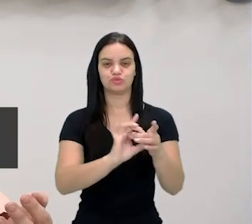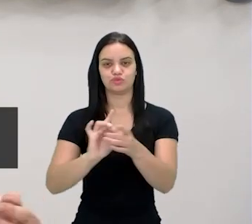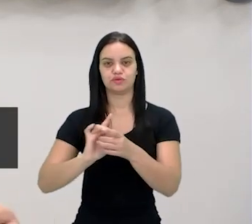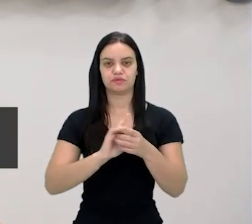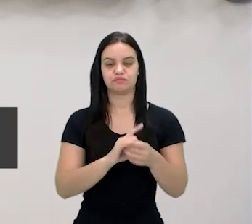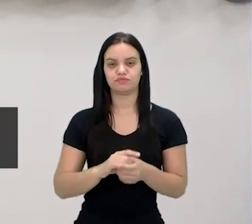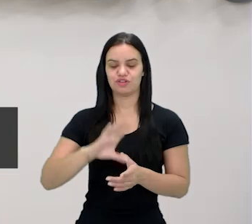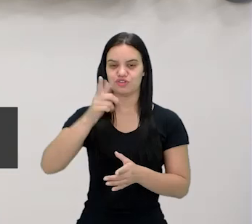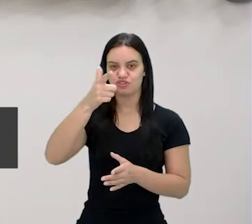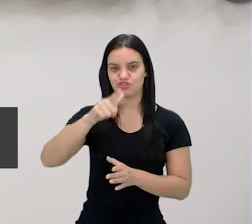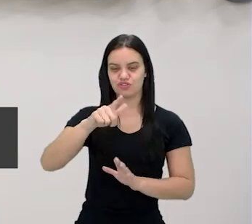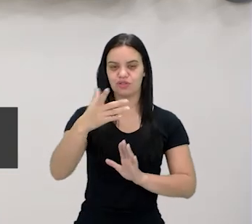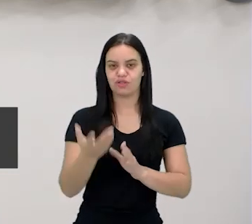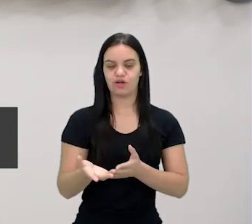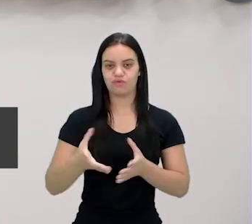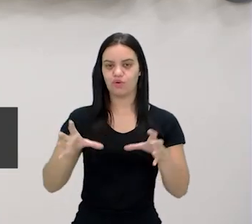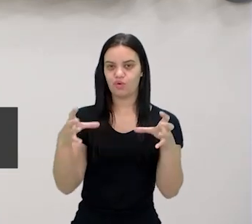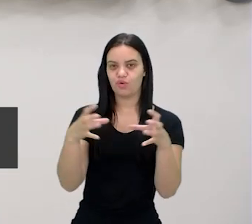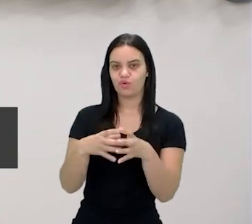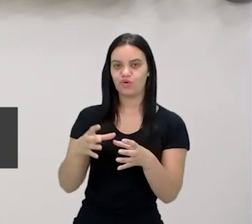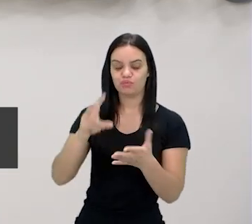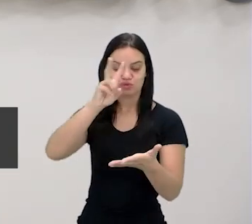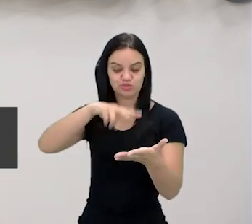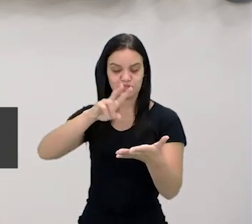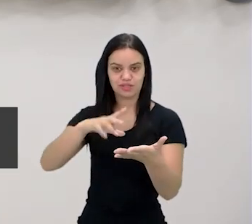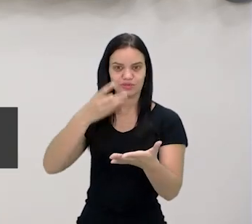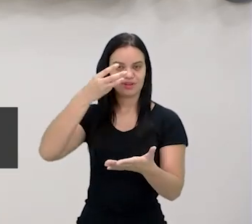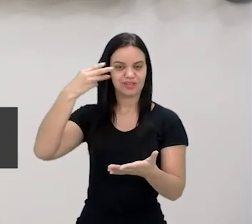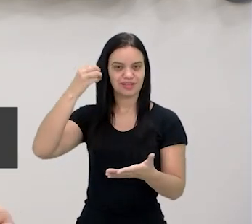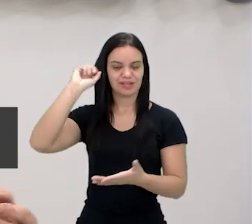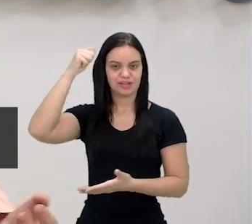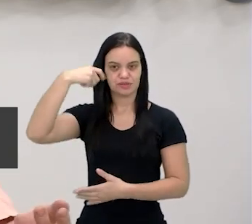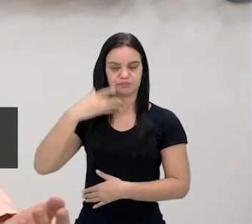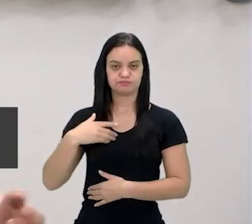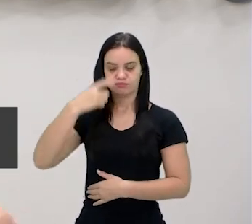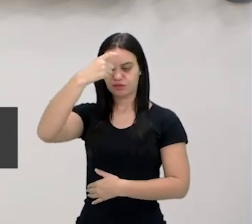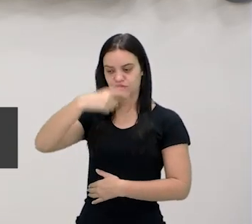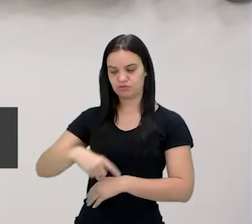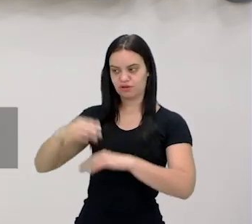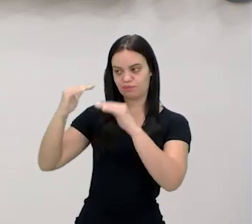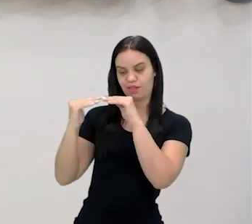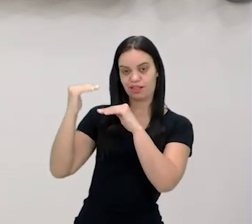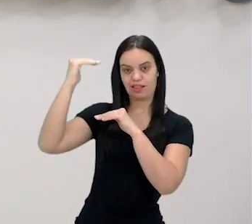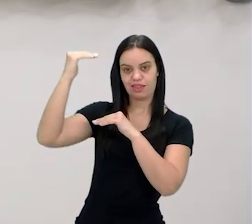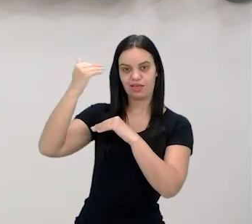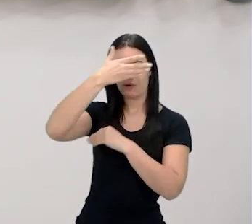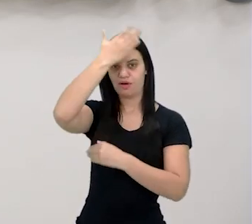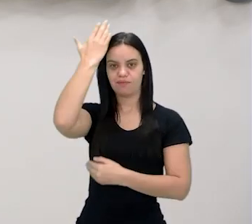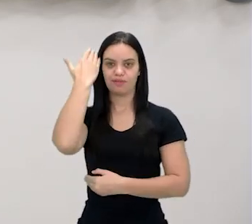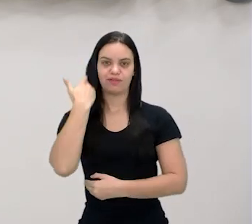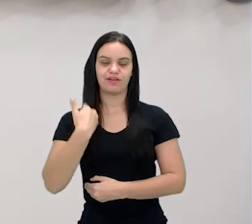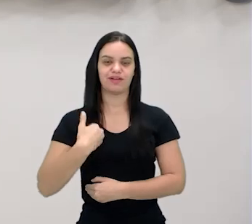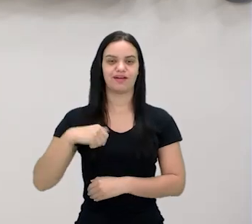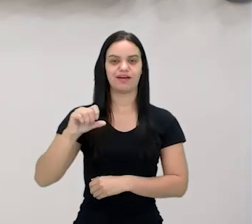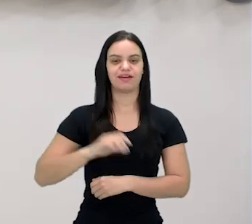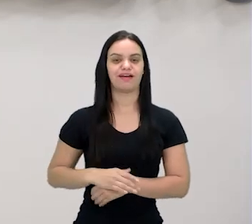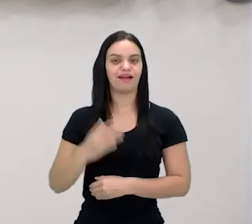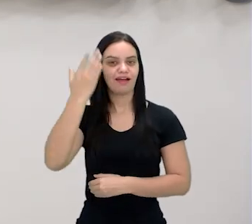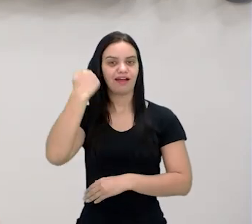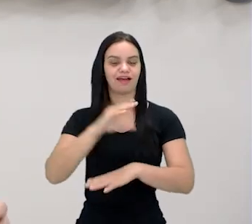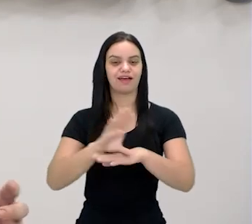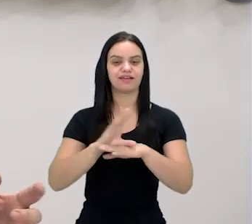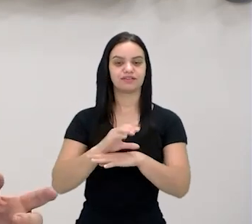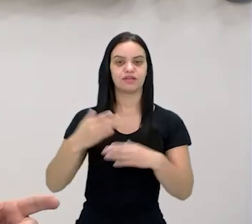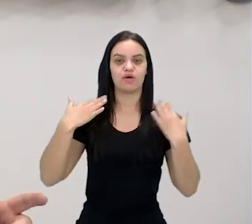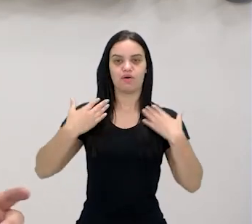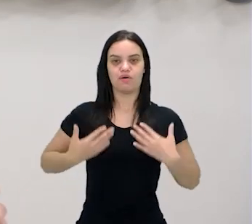um programa Clube de Leitura Gato Preto. Bem, eu tenho 1,65 m, cabelos castanhos, hoje estou vestindo uma roupa